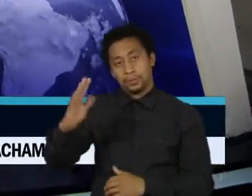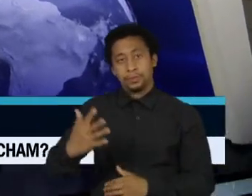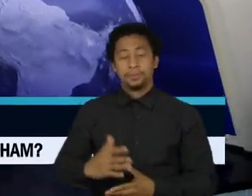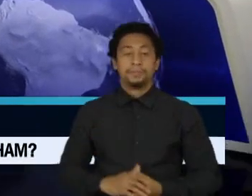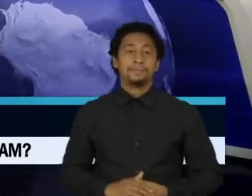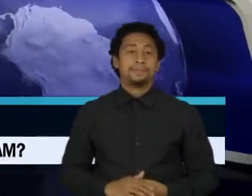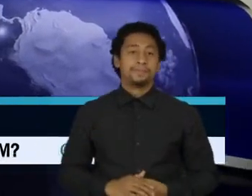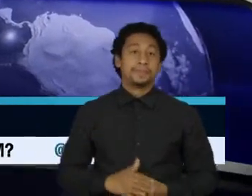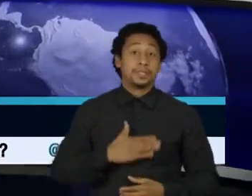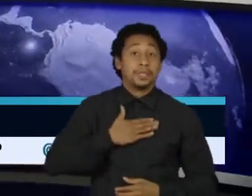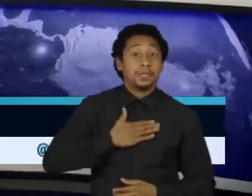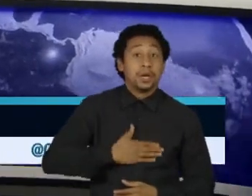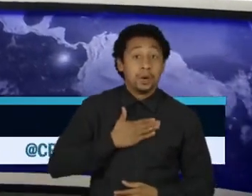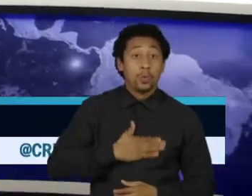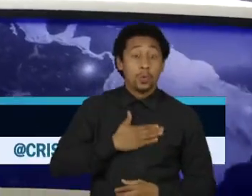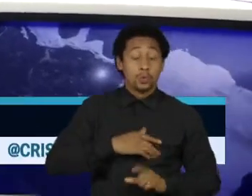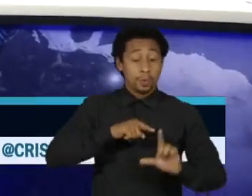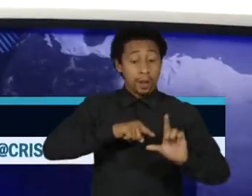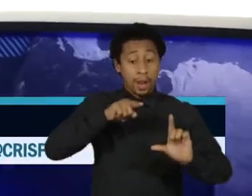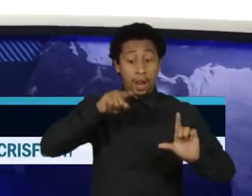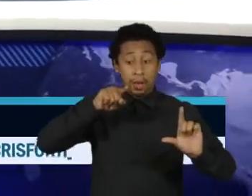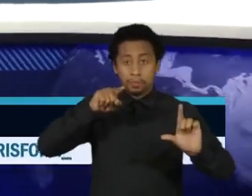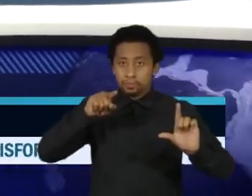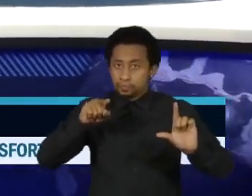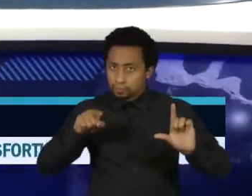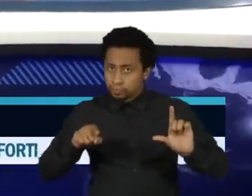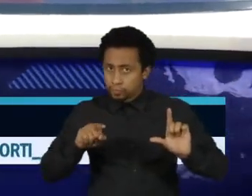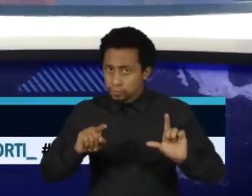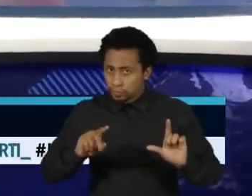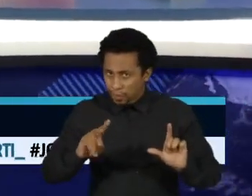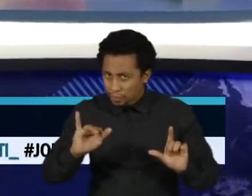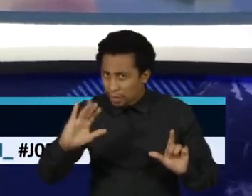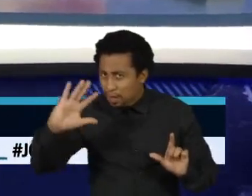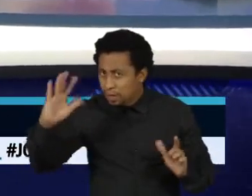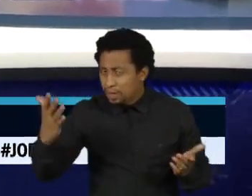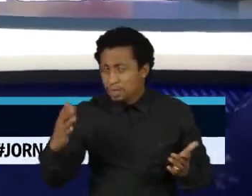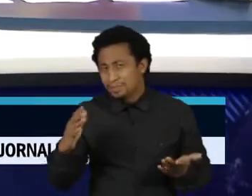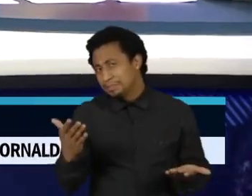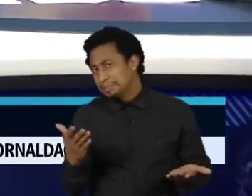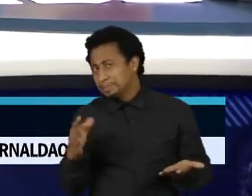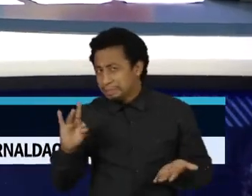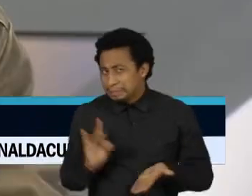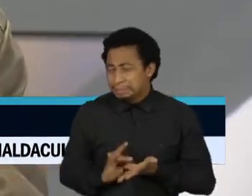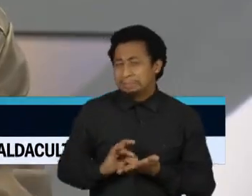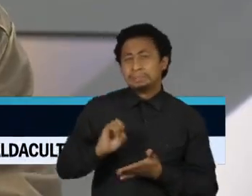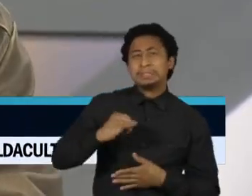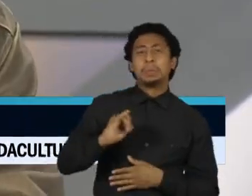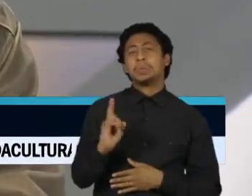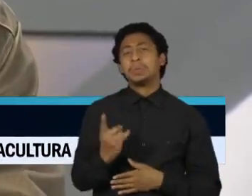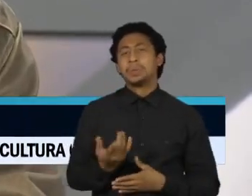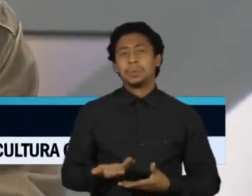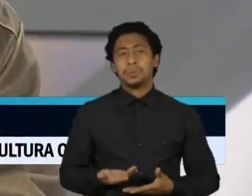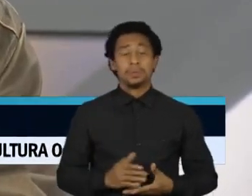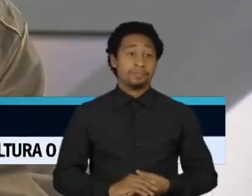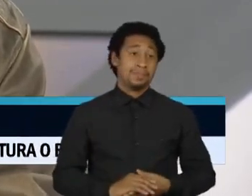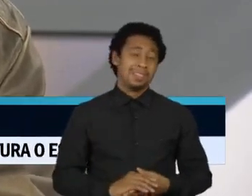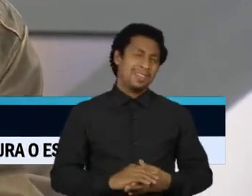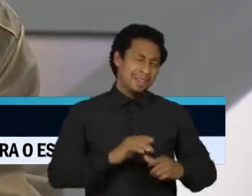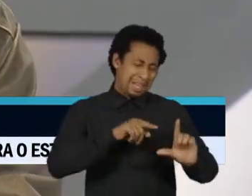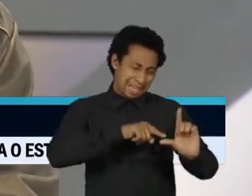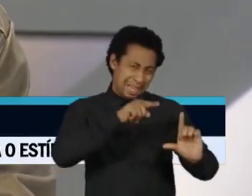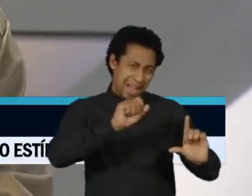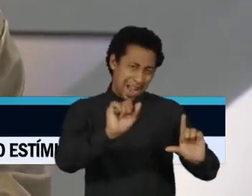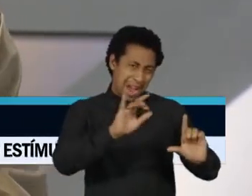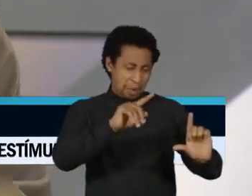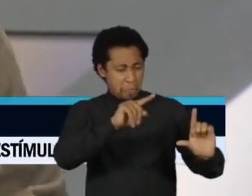Em agosto também teremos deflação. Alexandre, deflação artificial, né? A gente pode registrar, eu não chamo de deflação, na verdade é